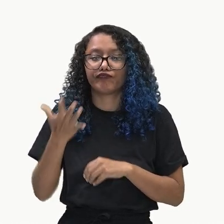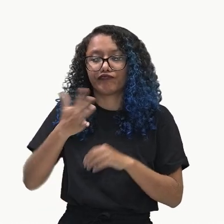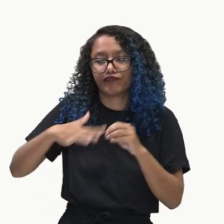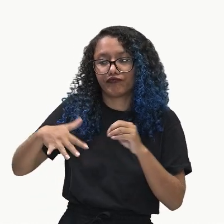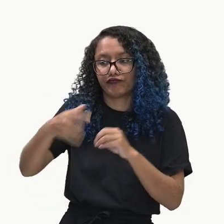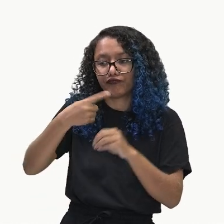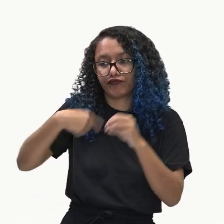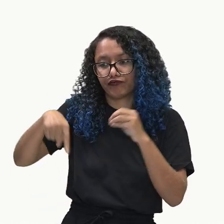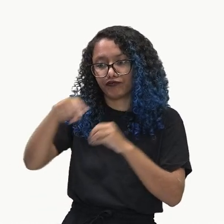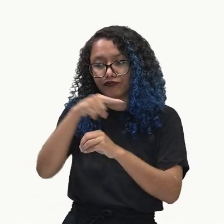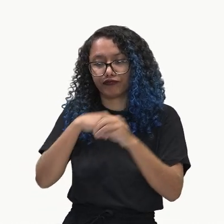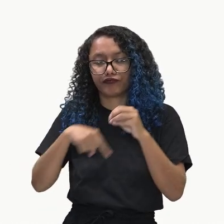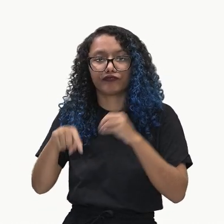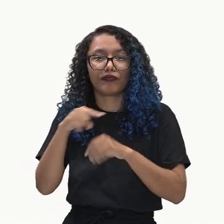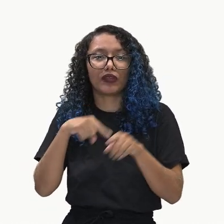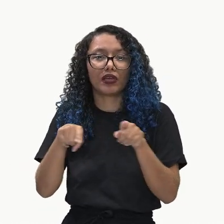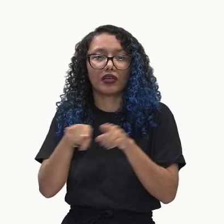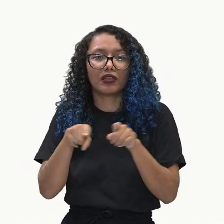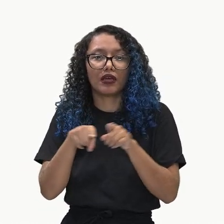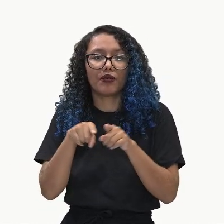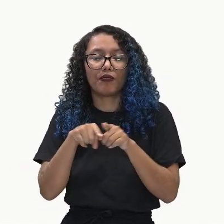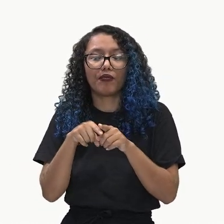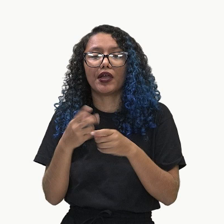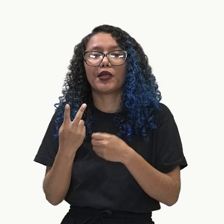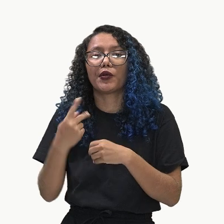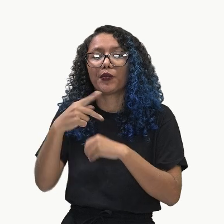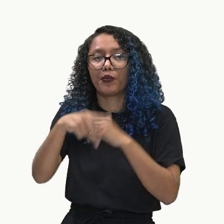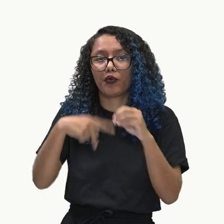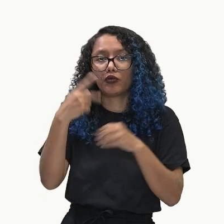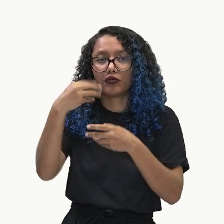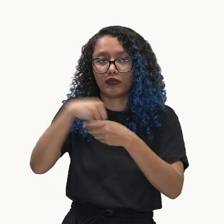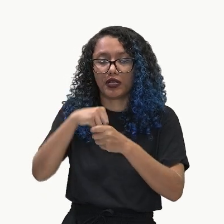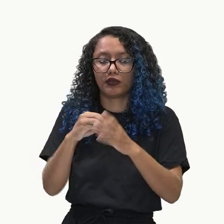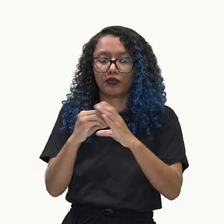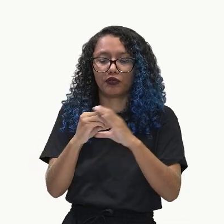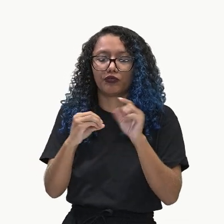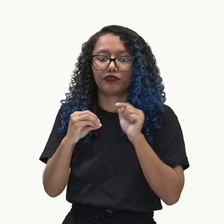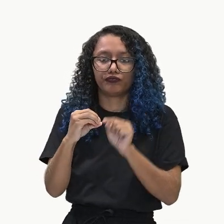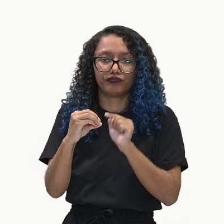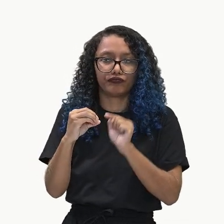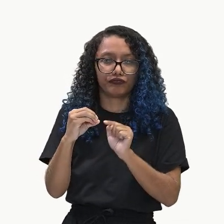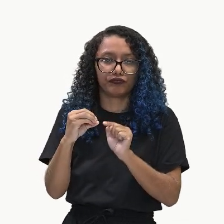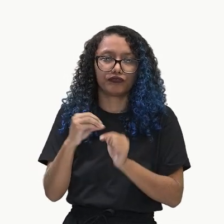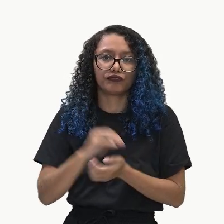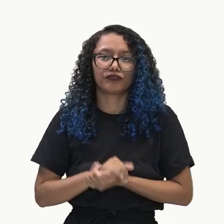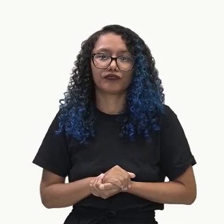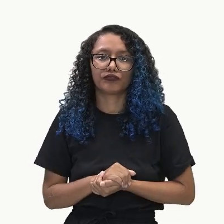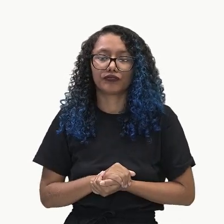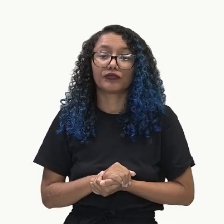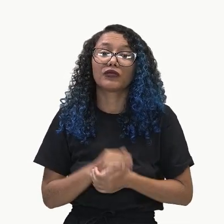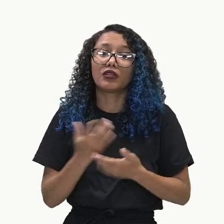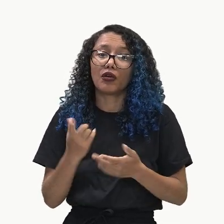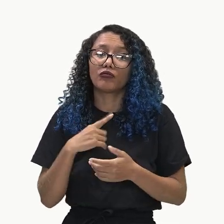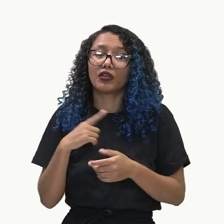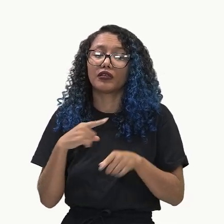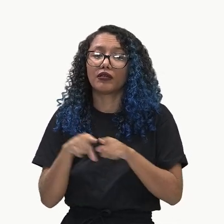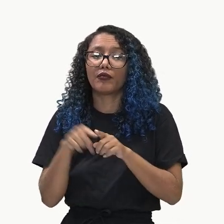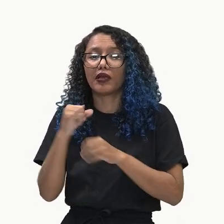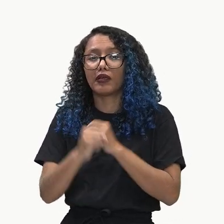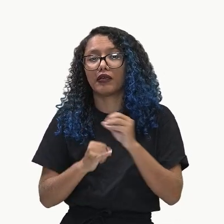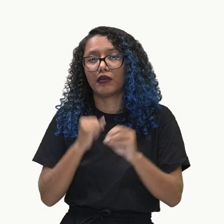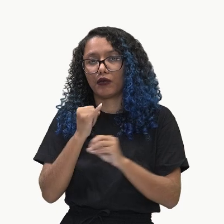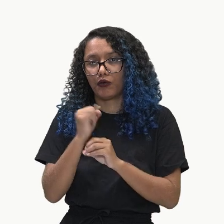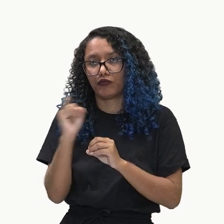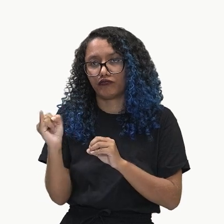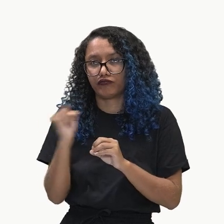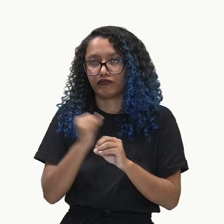prótons no núcleo, nós vamos ter o quê? A formação dos íons,